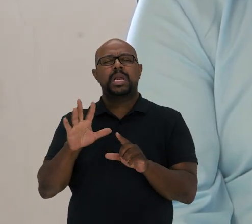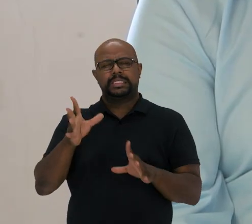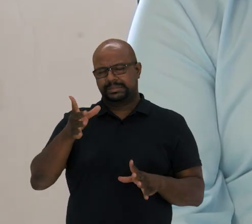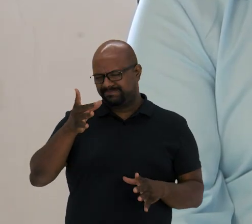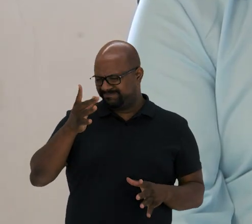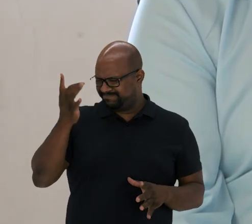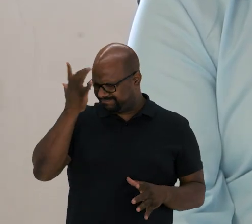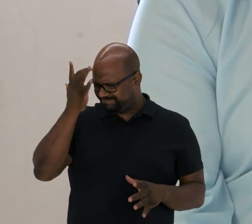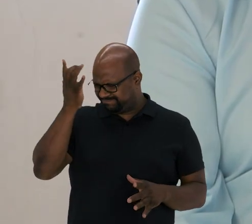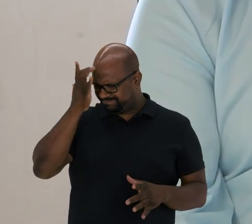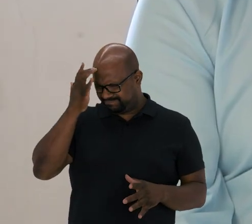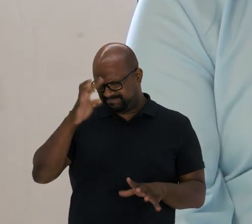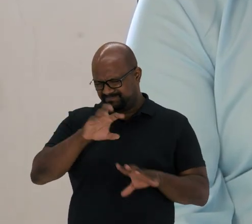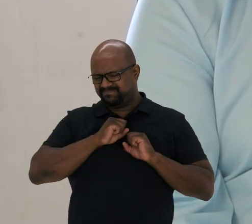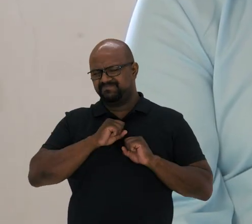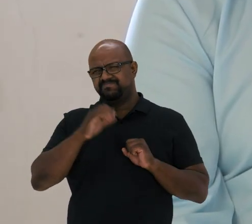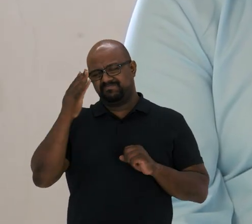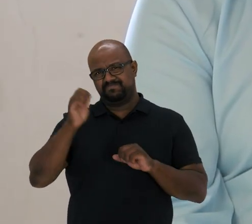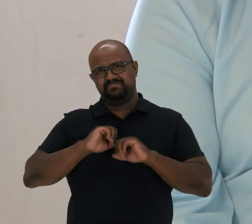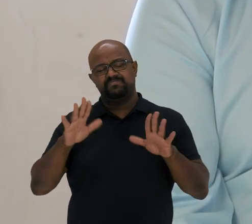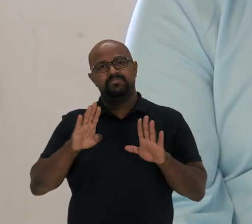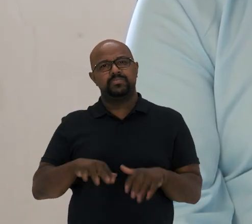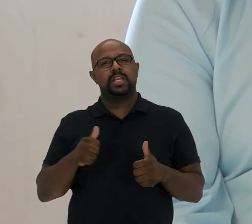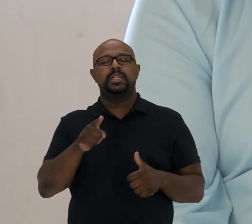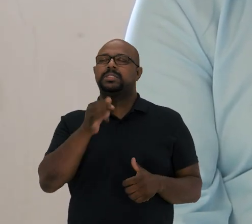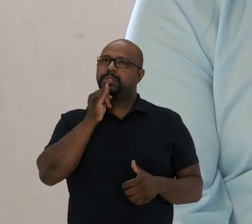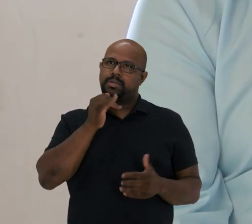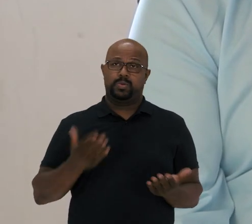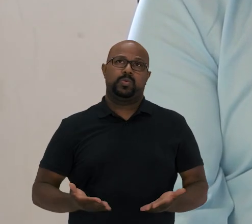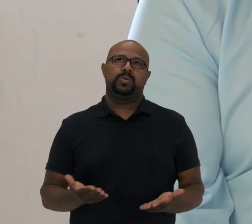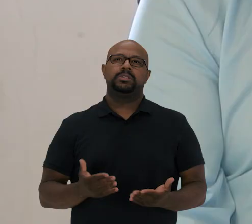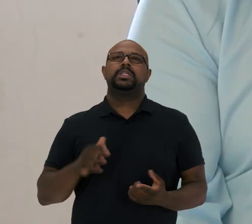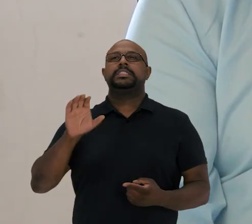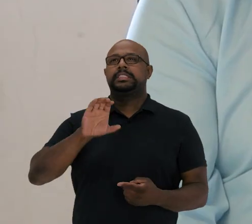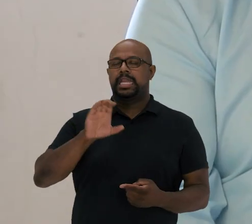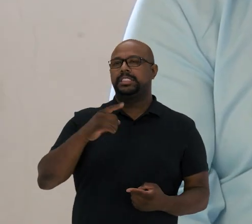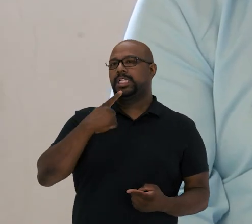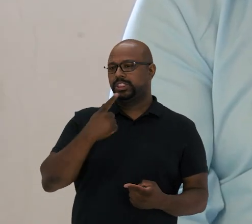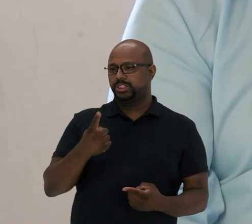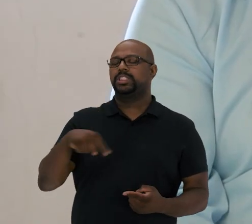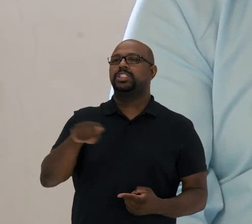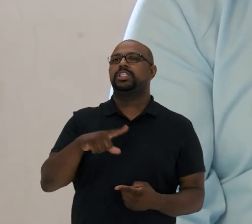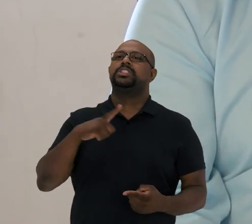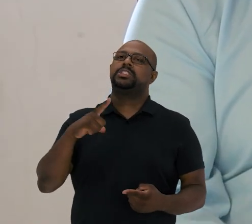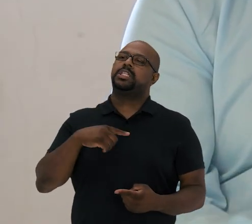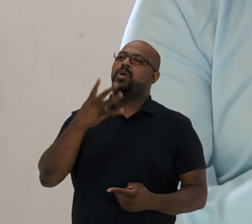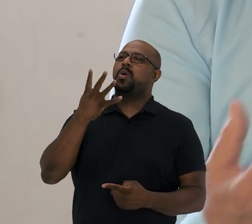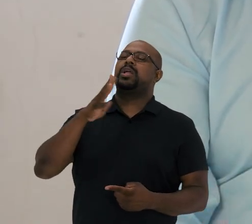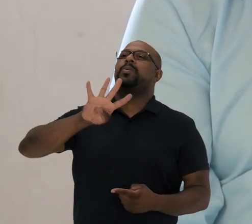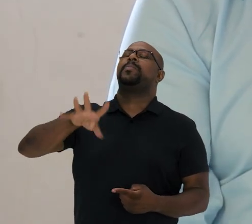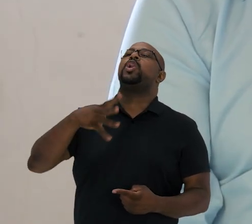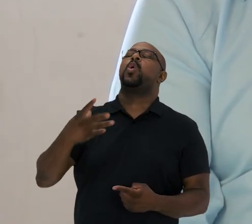mas interpretou muito bem essa. Por exemplo, hoje, a ciência diz que nós estamos aqui há